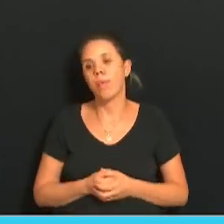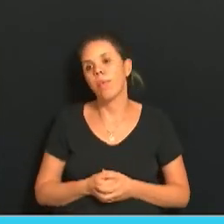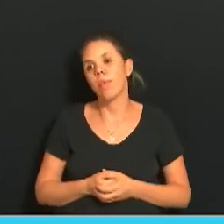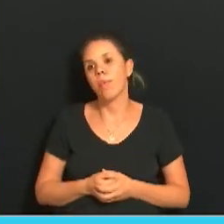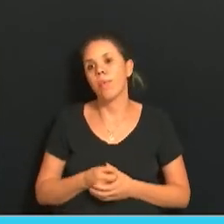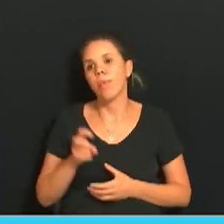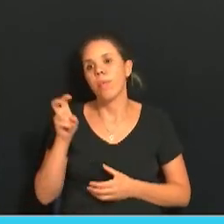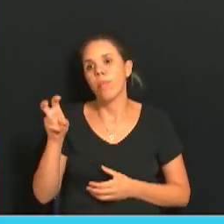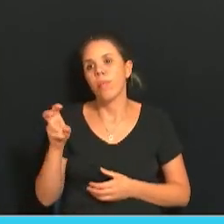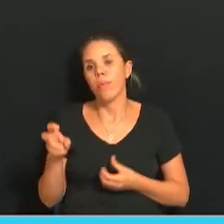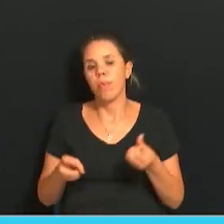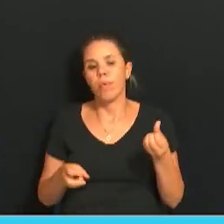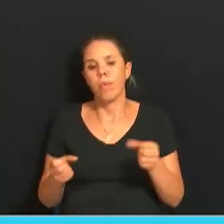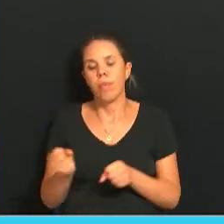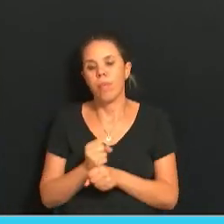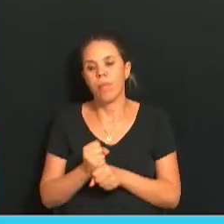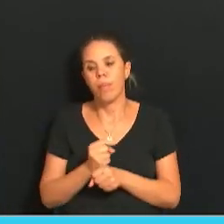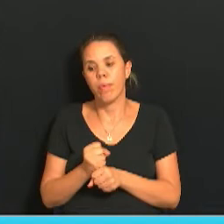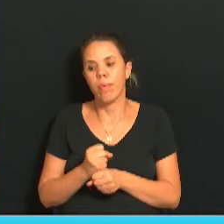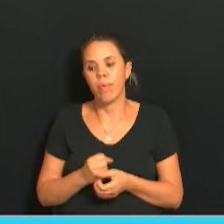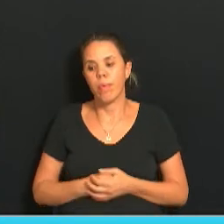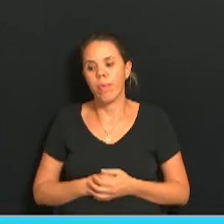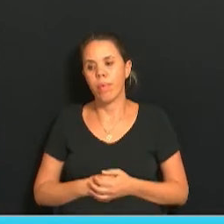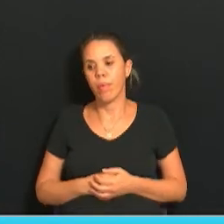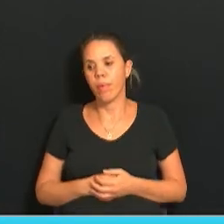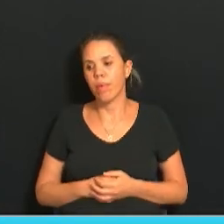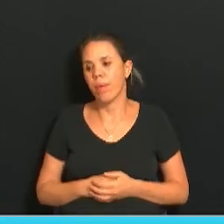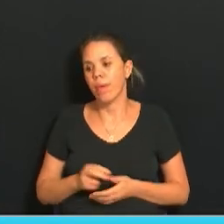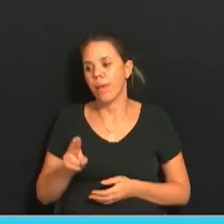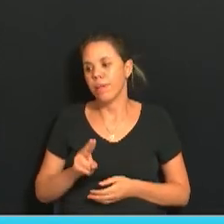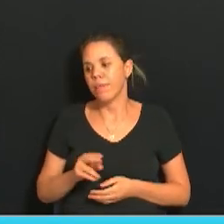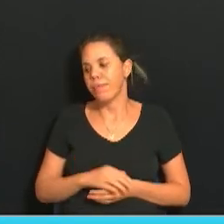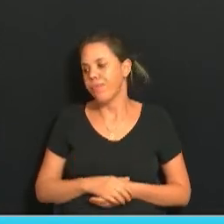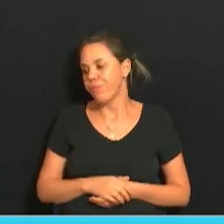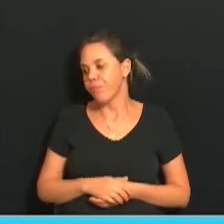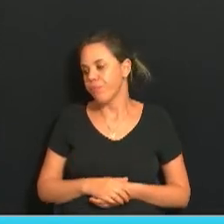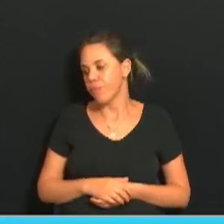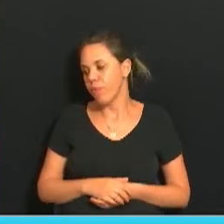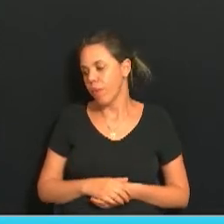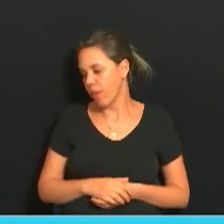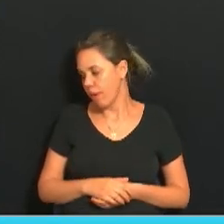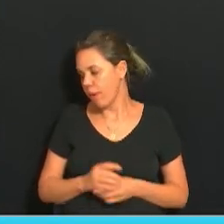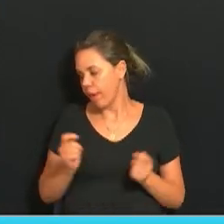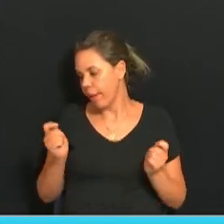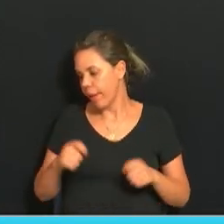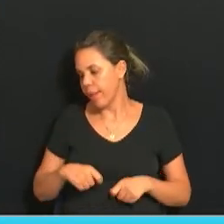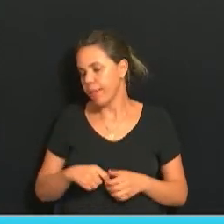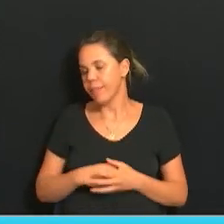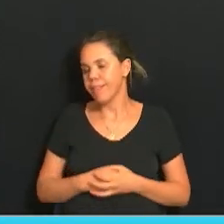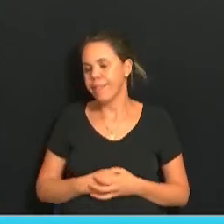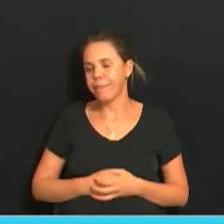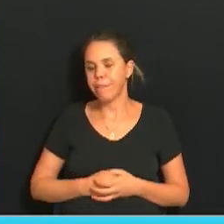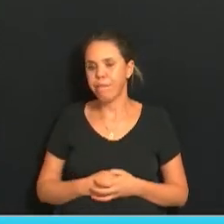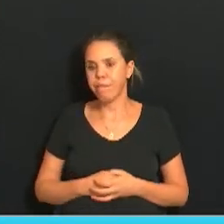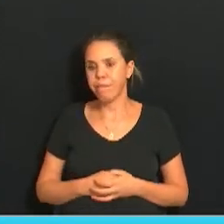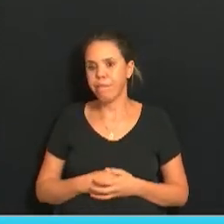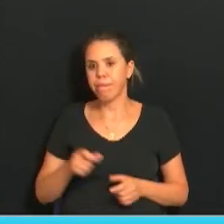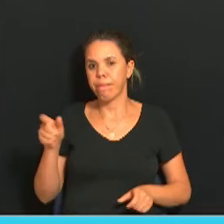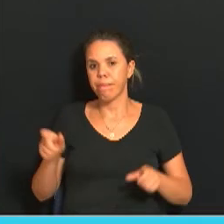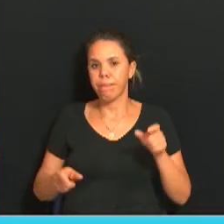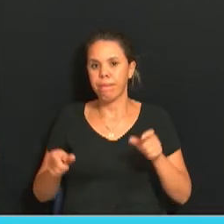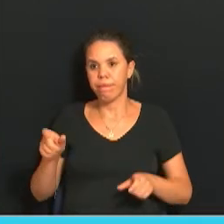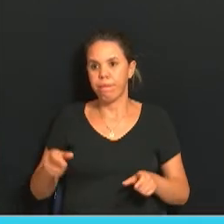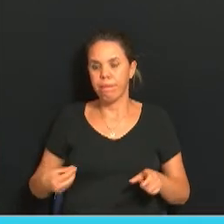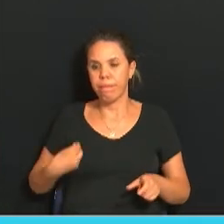ou 6 anos, né, de aplicação, mas que ela é capaz de deixar esses indivíduos vivos